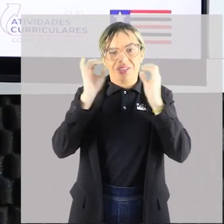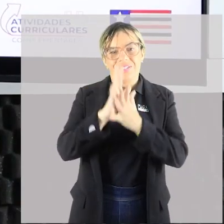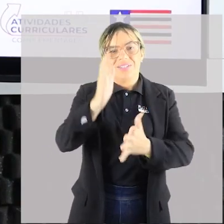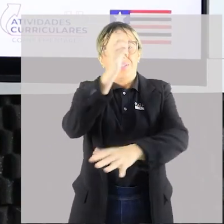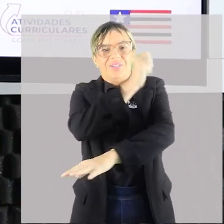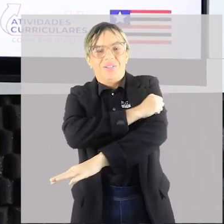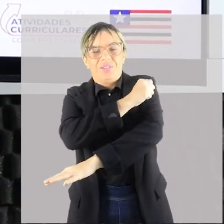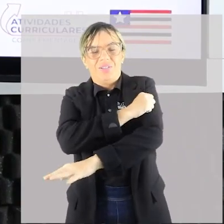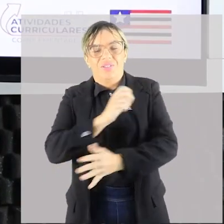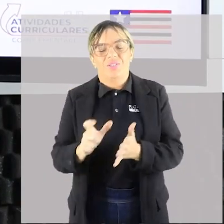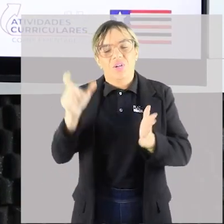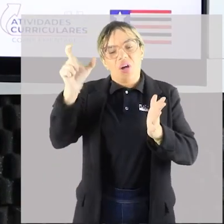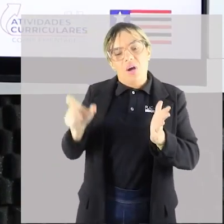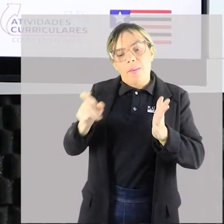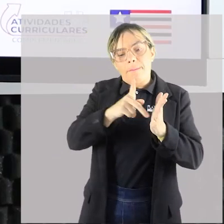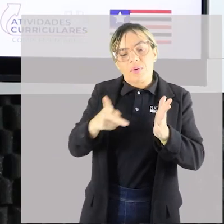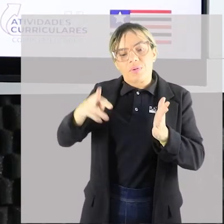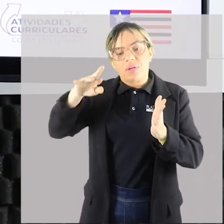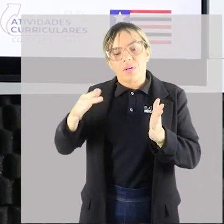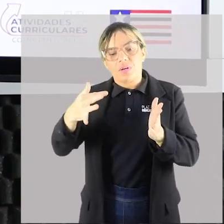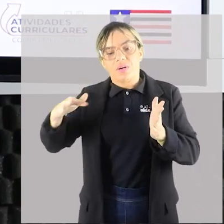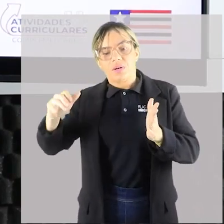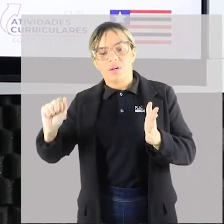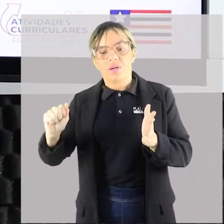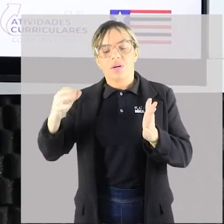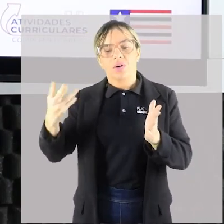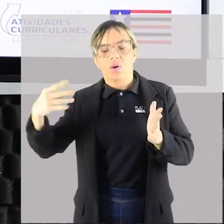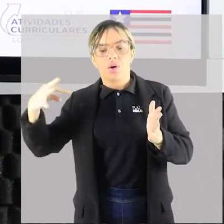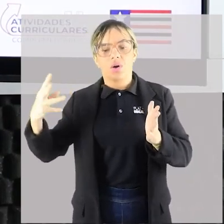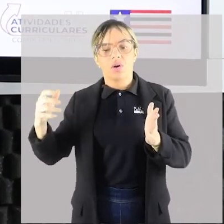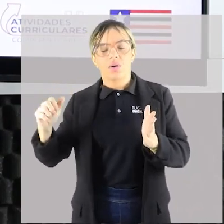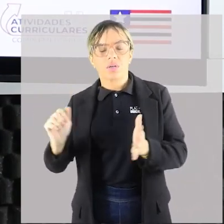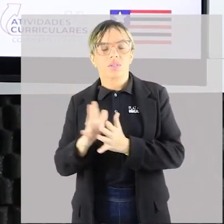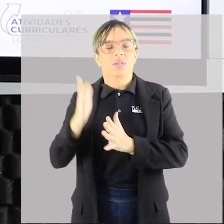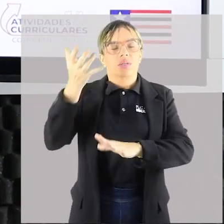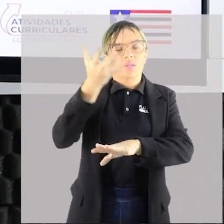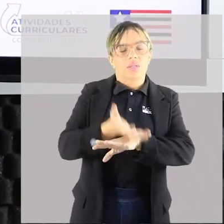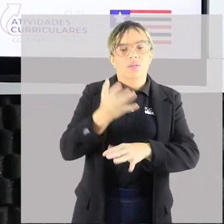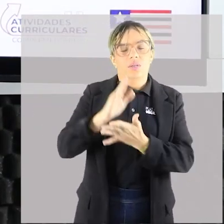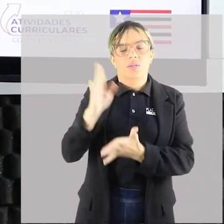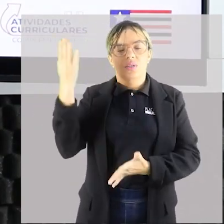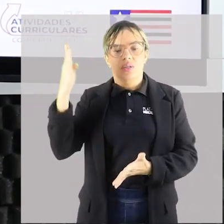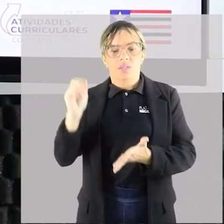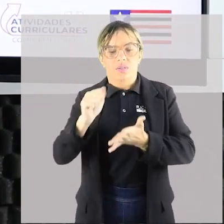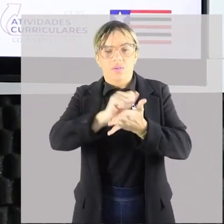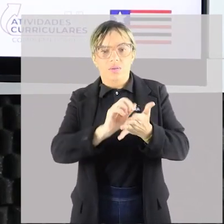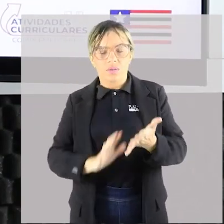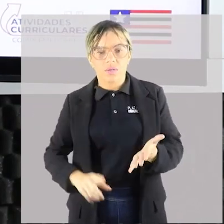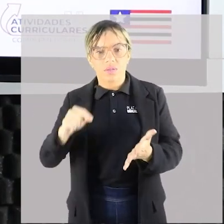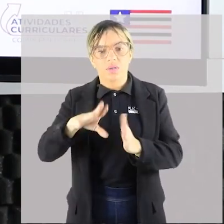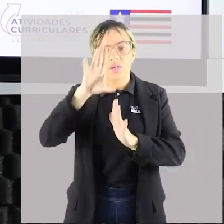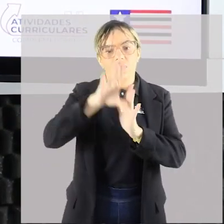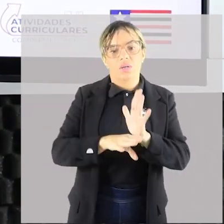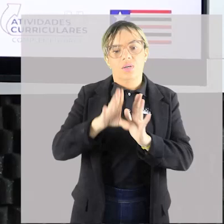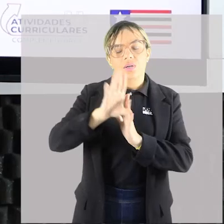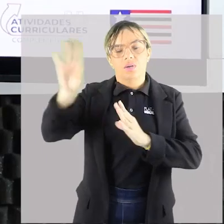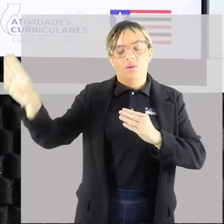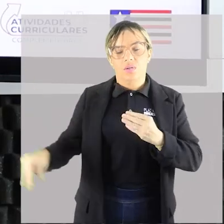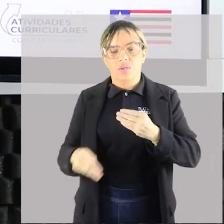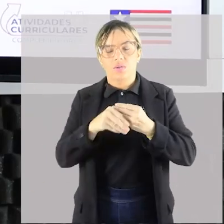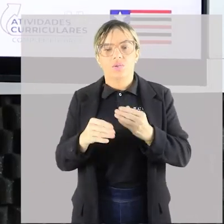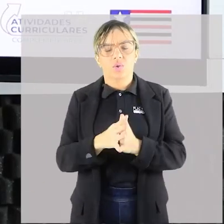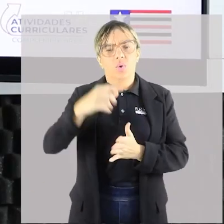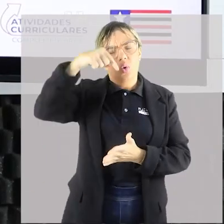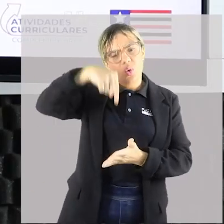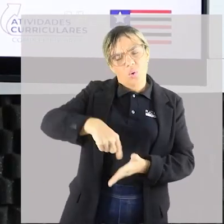aí, galera? Aqui é a professora Raíssa Costa de Biologia, das nossas atividades curriculares complementares. E